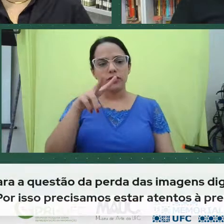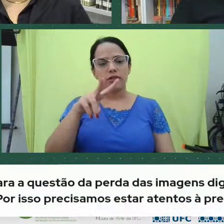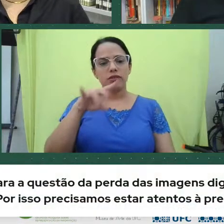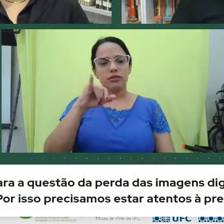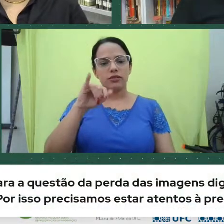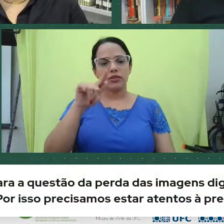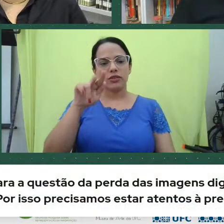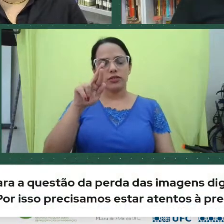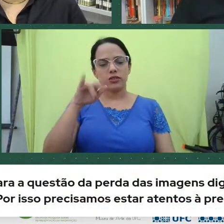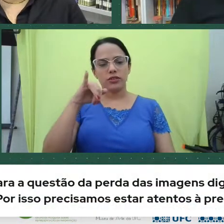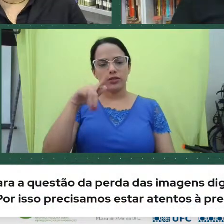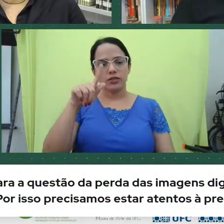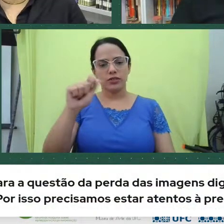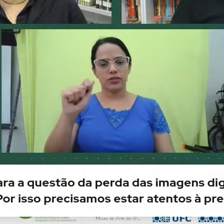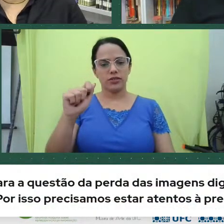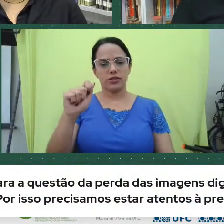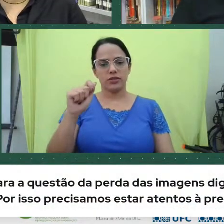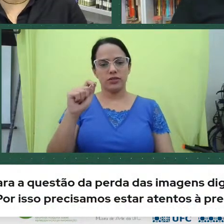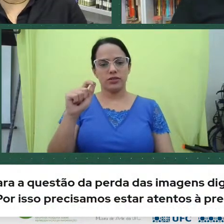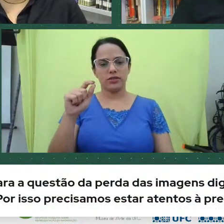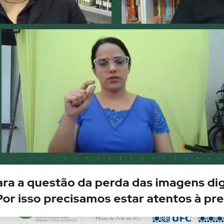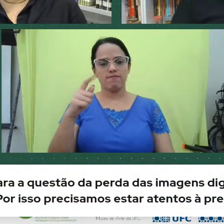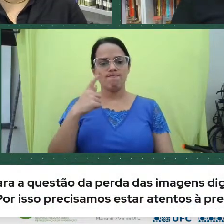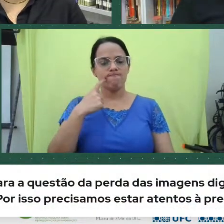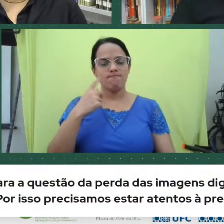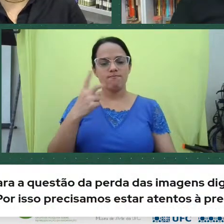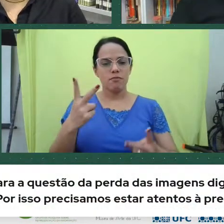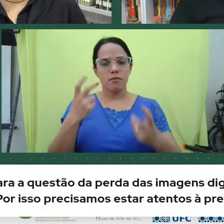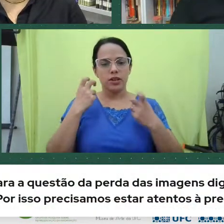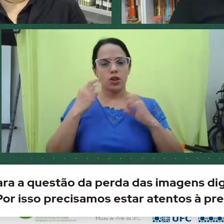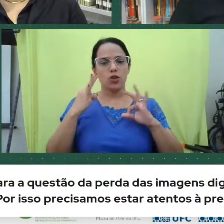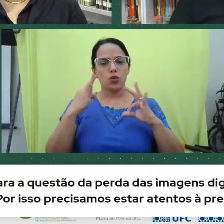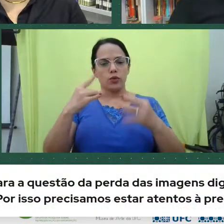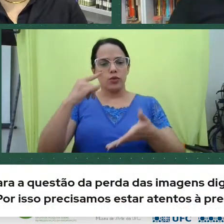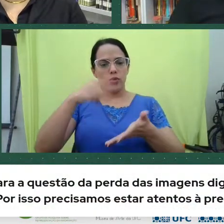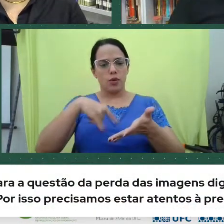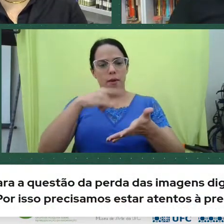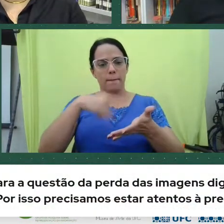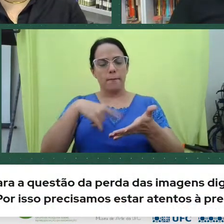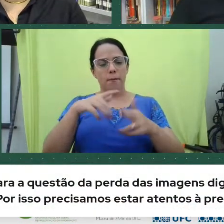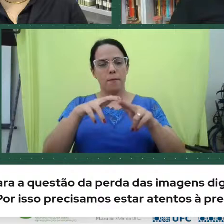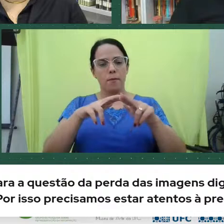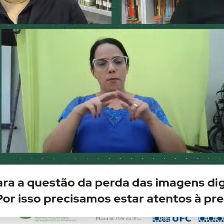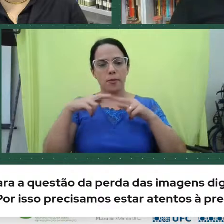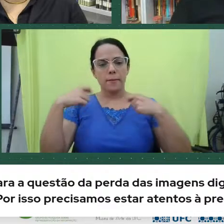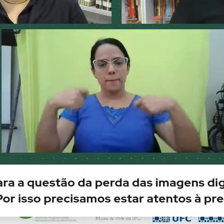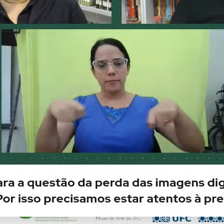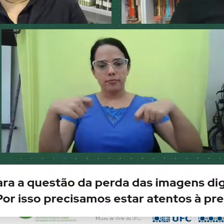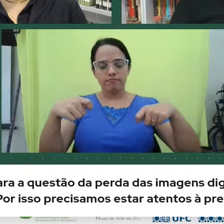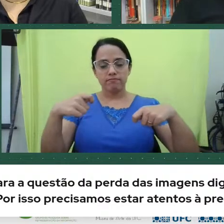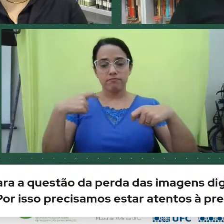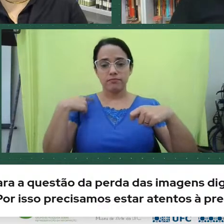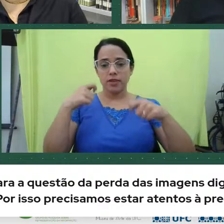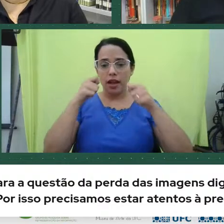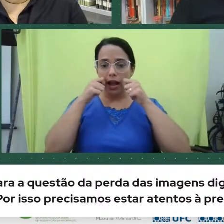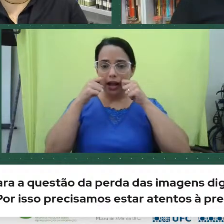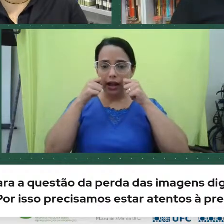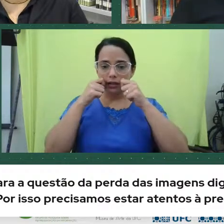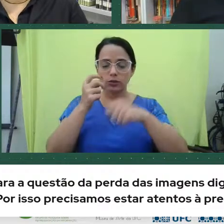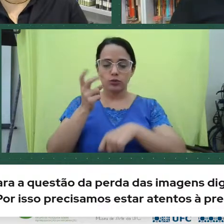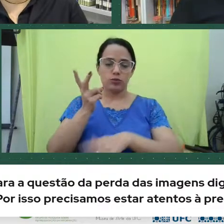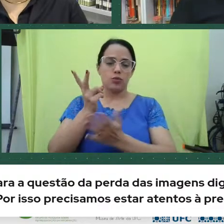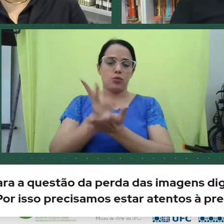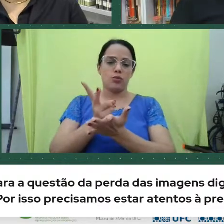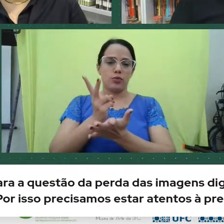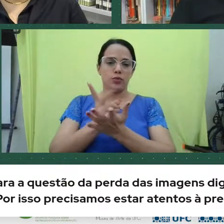das imagens digitais, aliás, de toda a documentação digital. Por isso, precisamos estar atentos à preservação